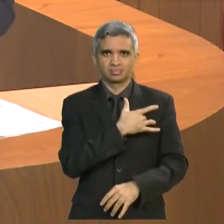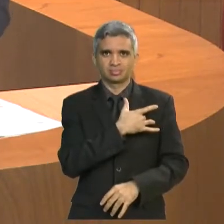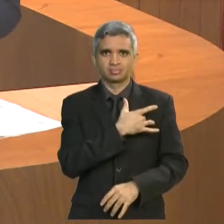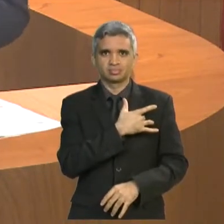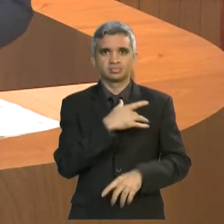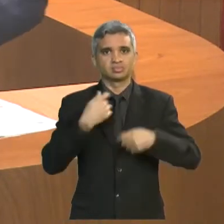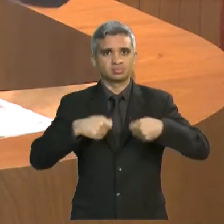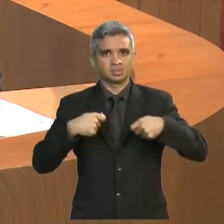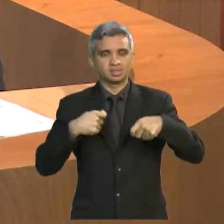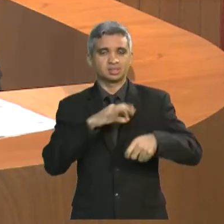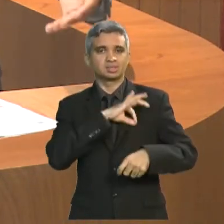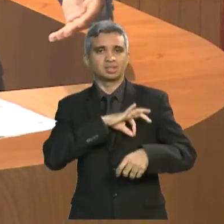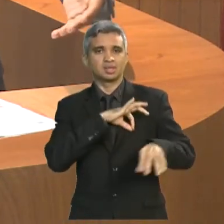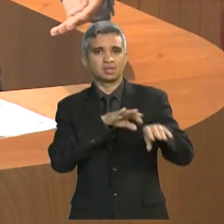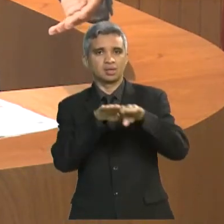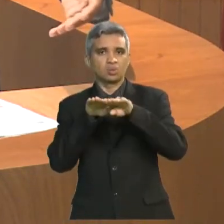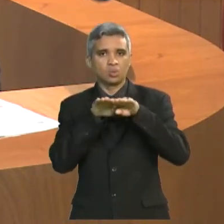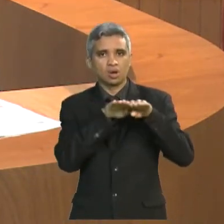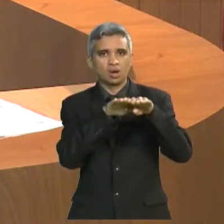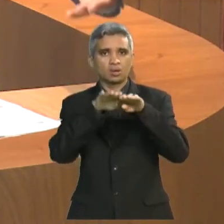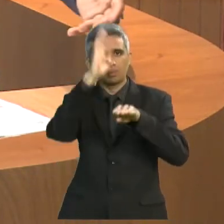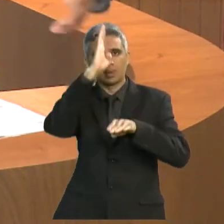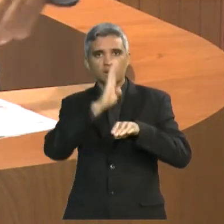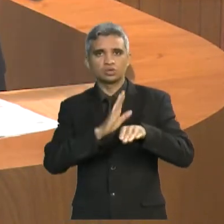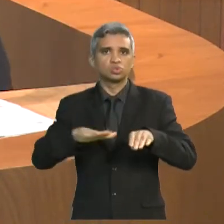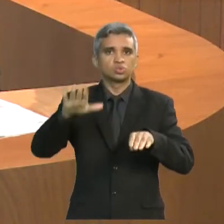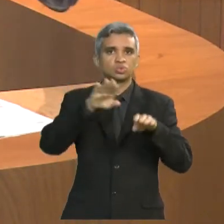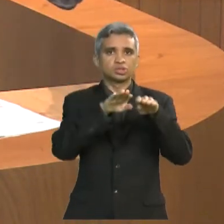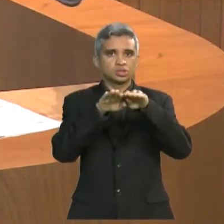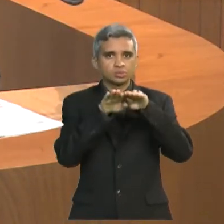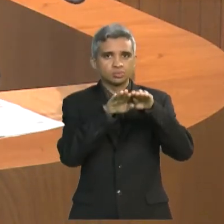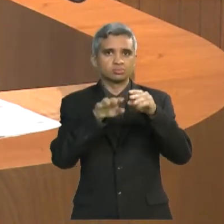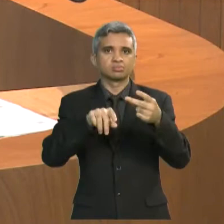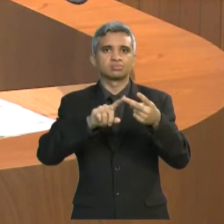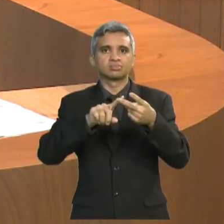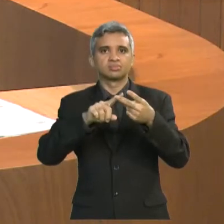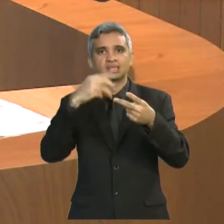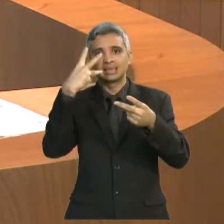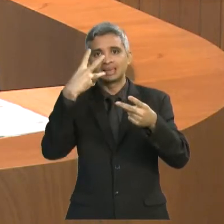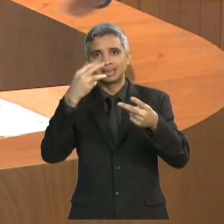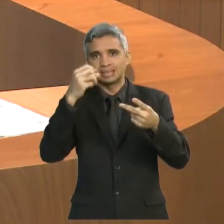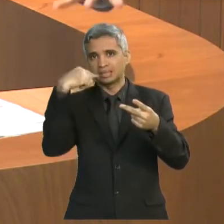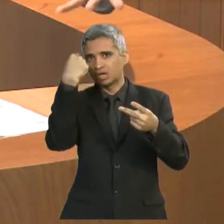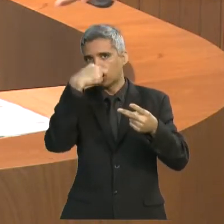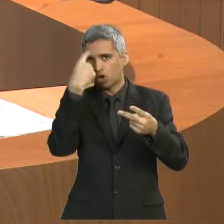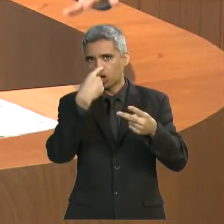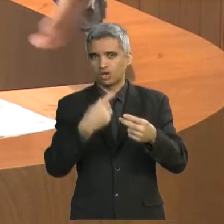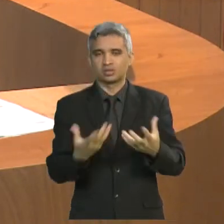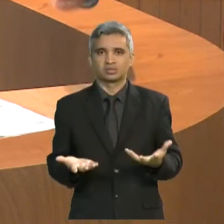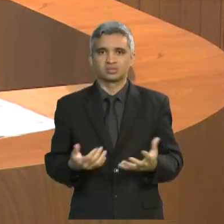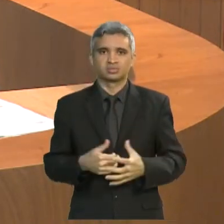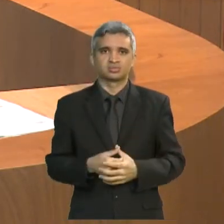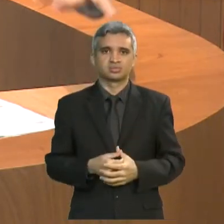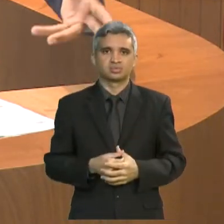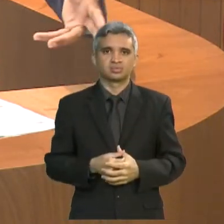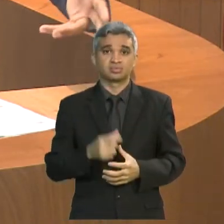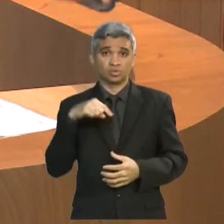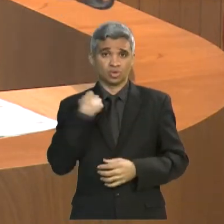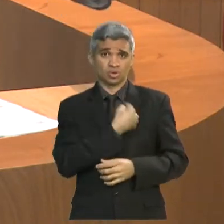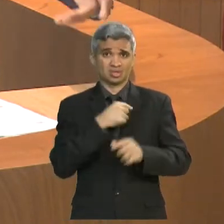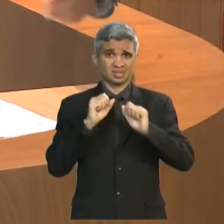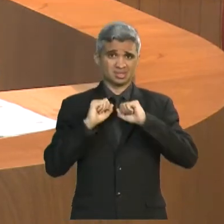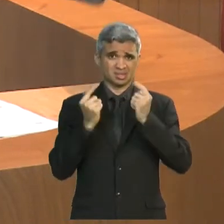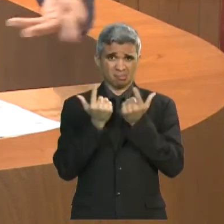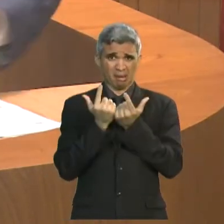nossa luta em defesa dos enfermeiros na Assembleia Legislativa deputado estadual e nós não temos como votar mas temos como